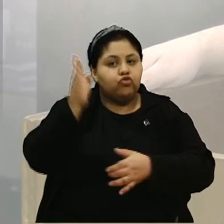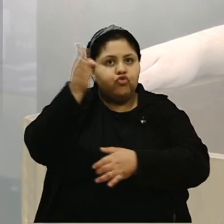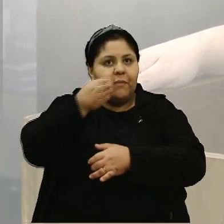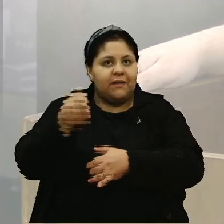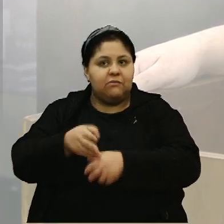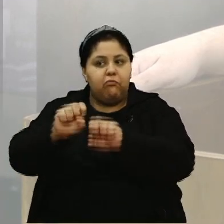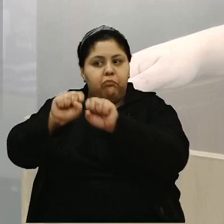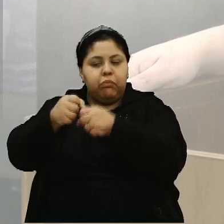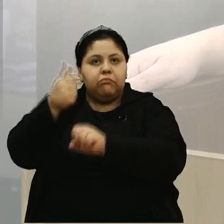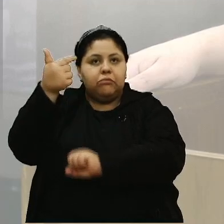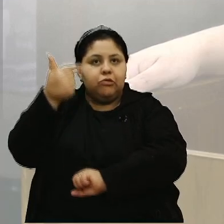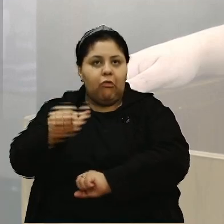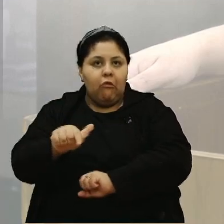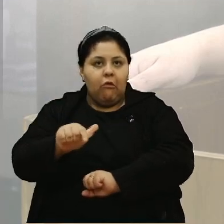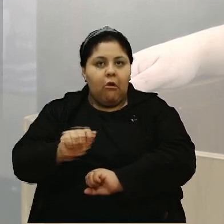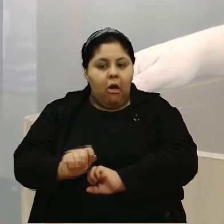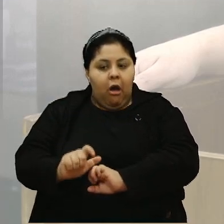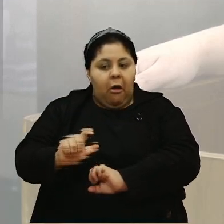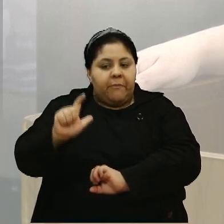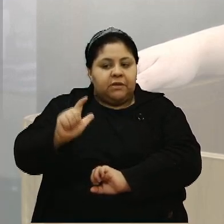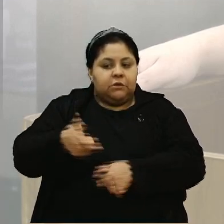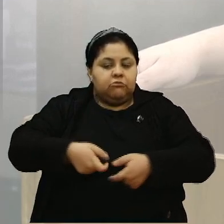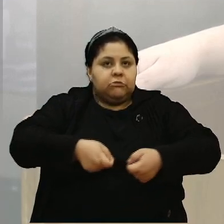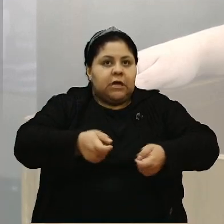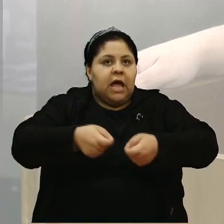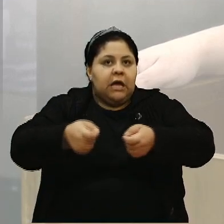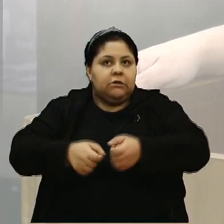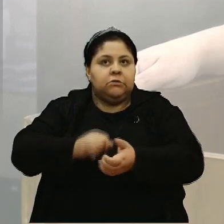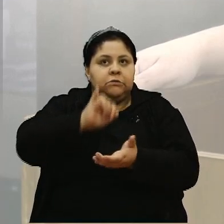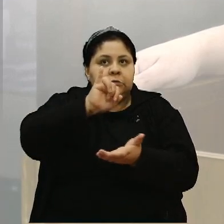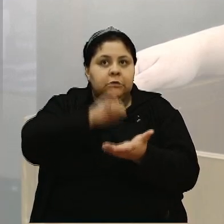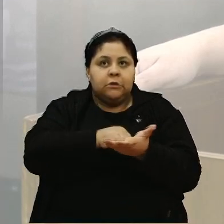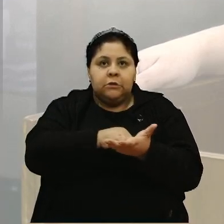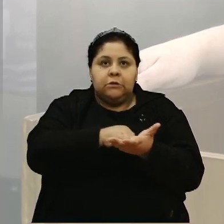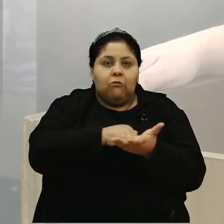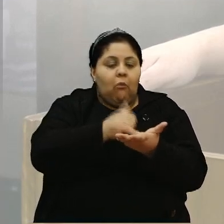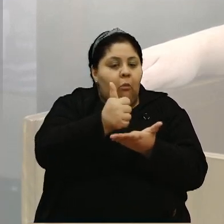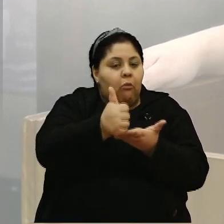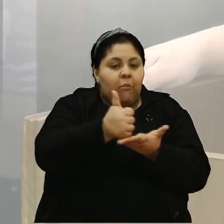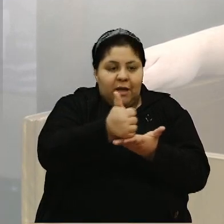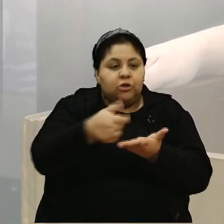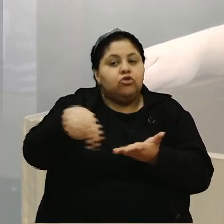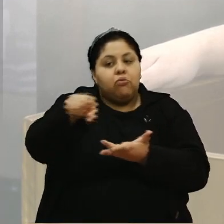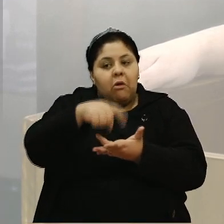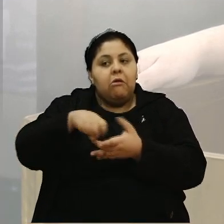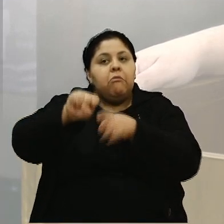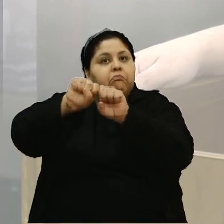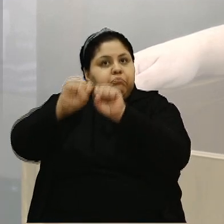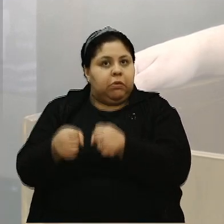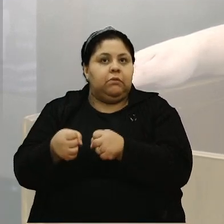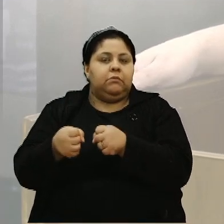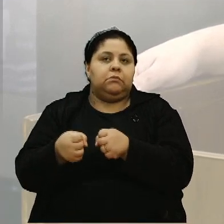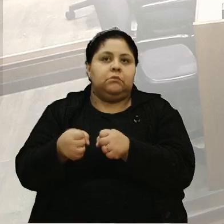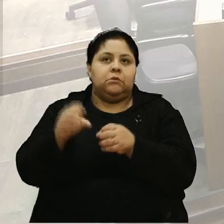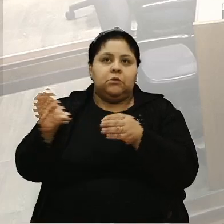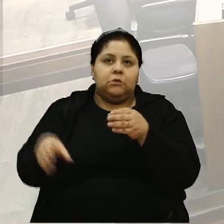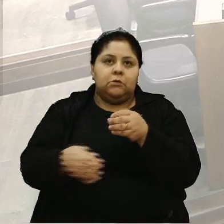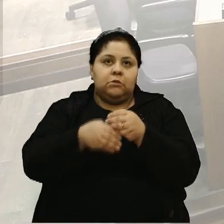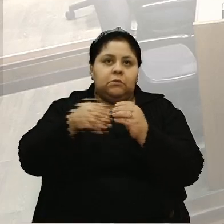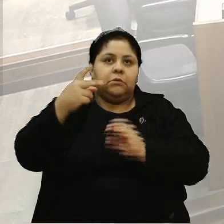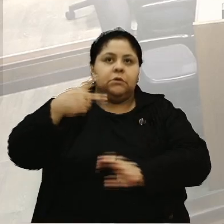dando conta da prestação de serviço, inclusive o básico, nós vamos quebrar. Uma parte, vereador Xuxa.